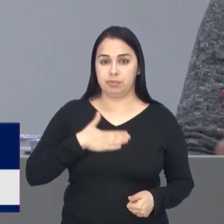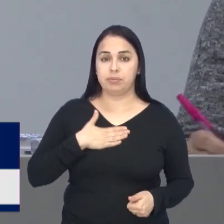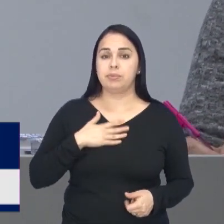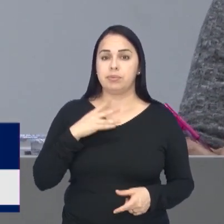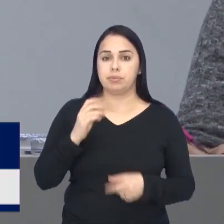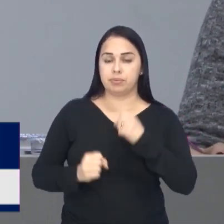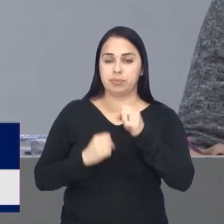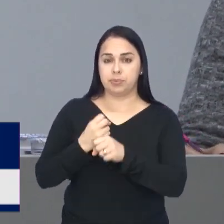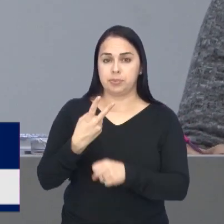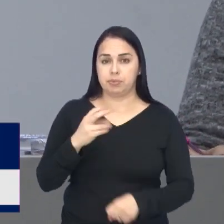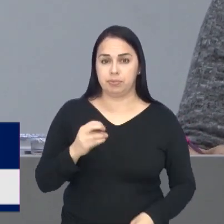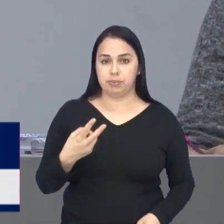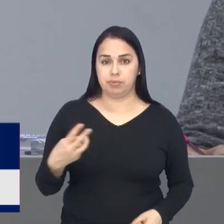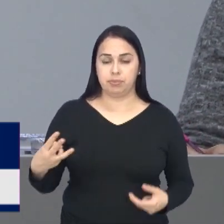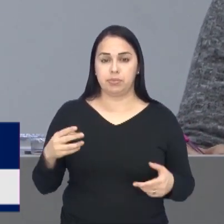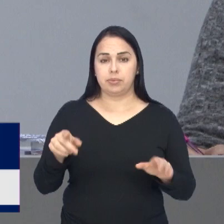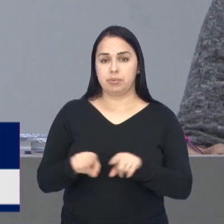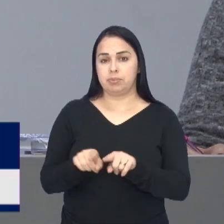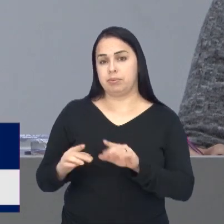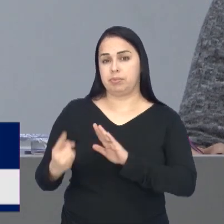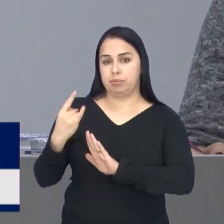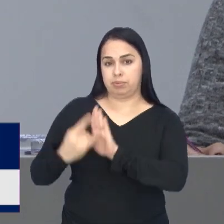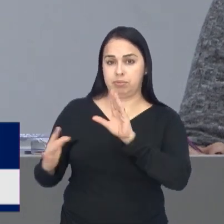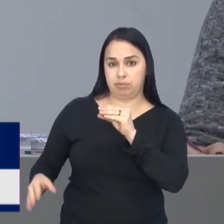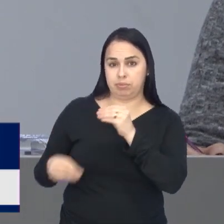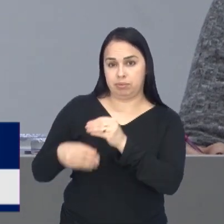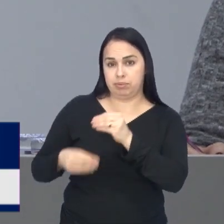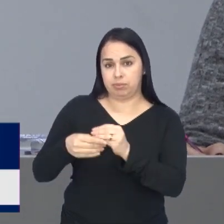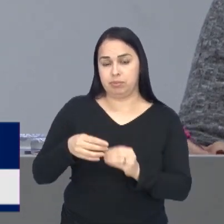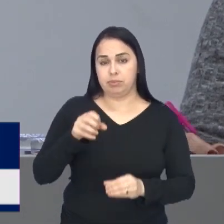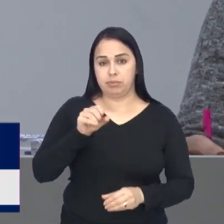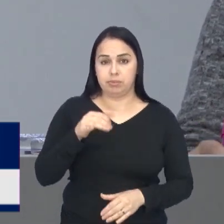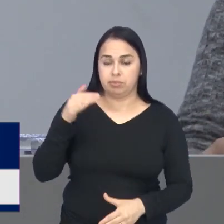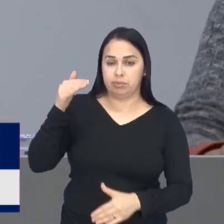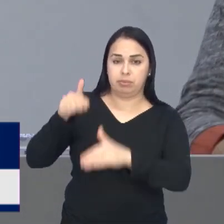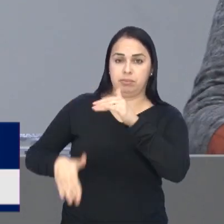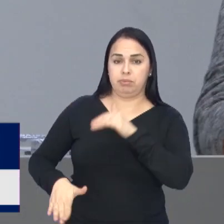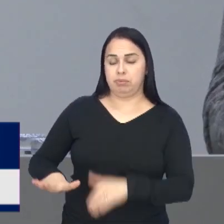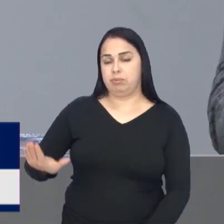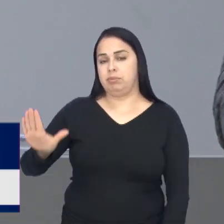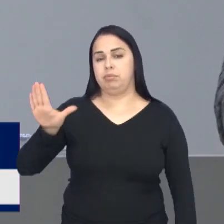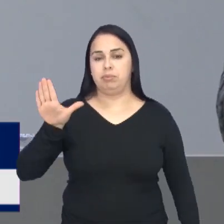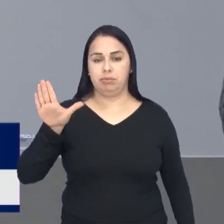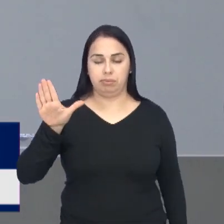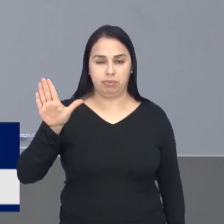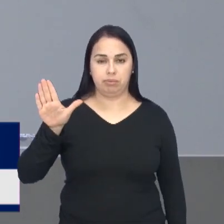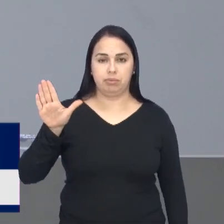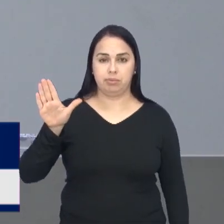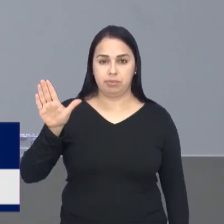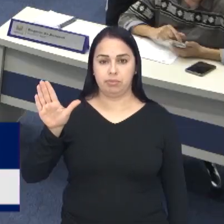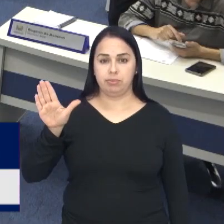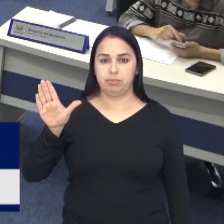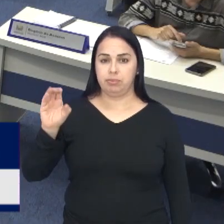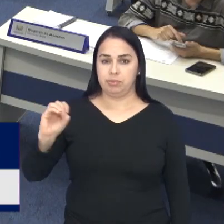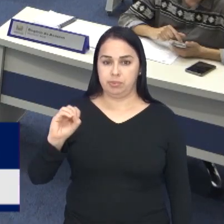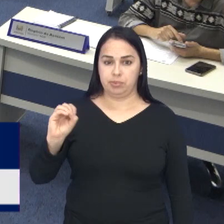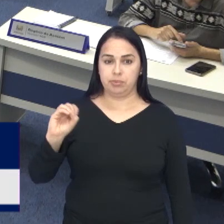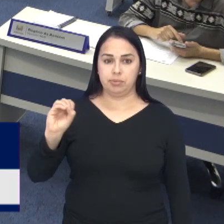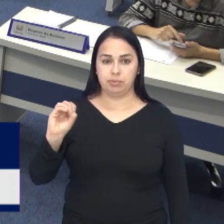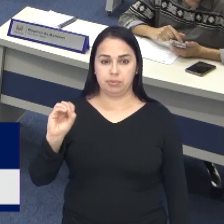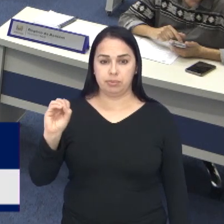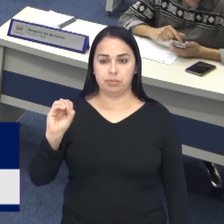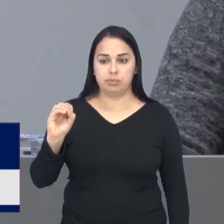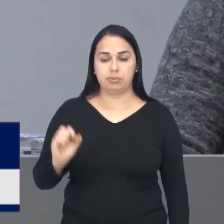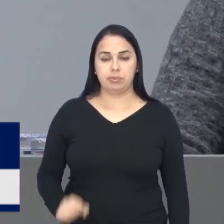2023, como os documentos inseridos nessa data. Vereadores favoráveis permaneçam como estão, os contrários se manifestem. Nenhum voto contrário,